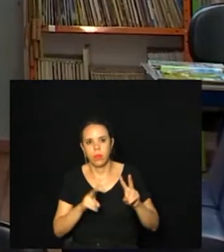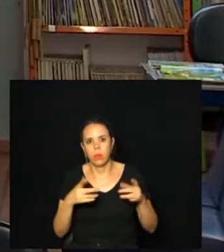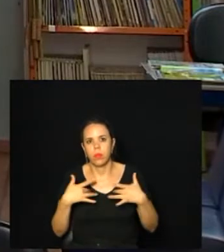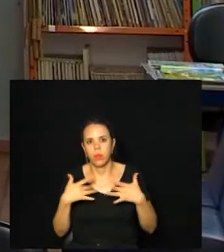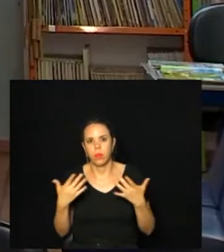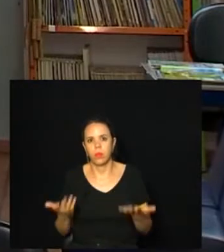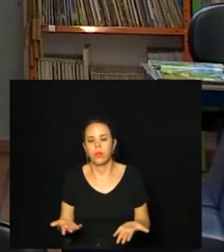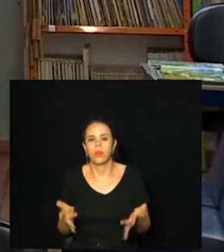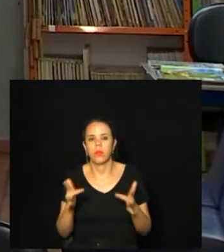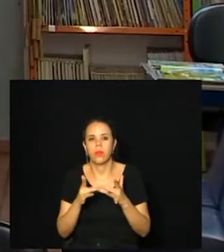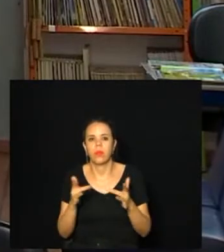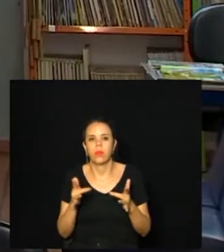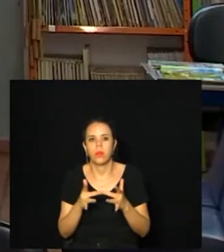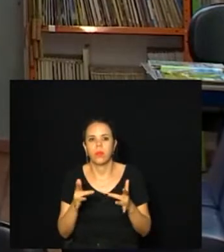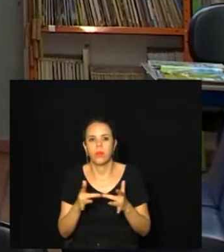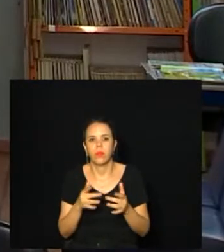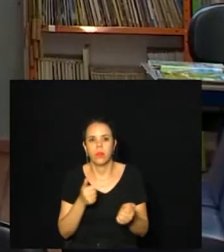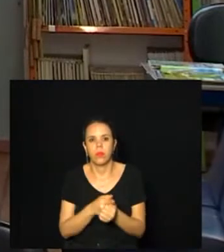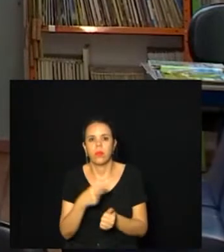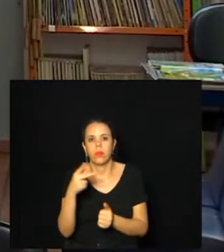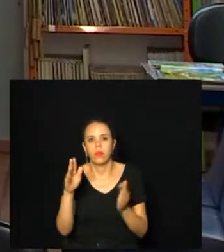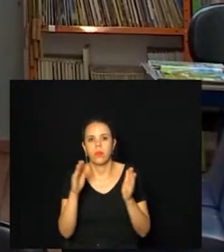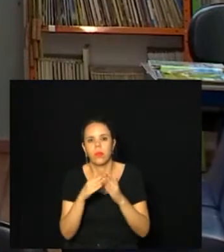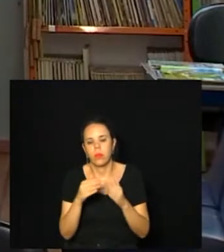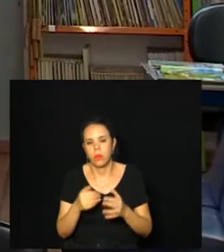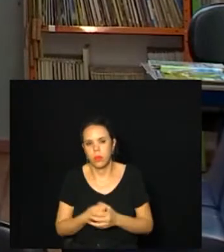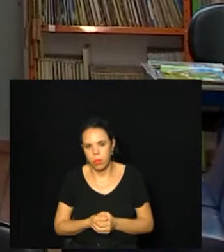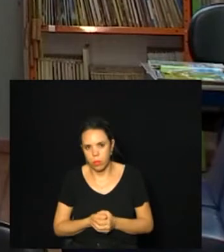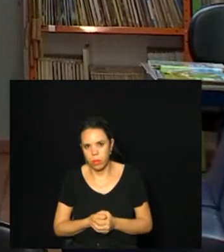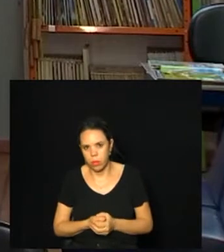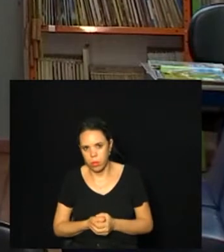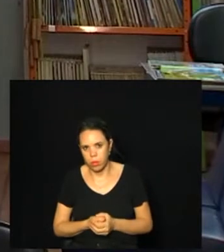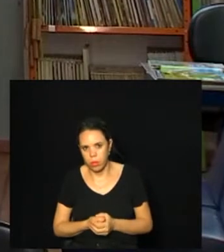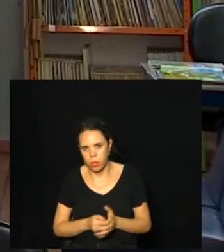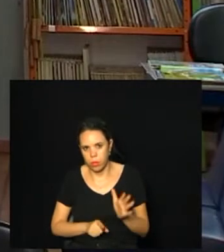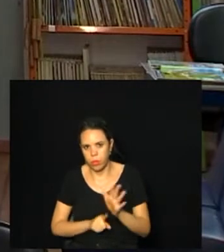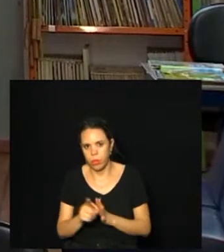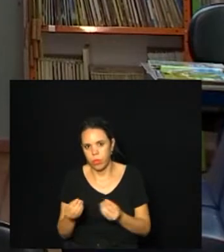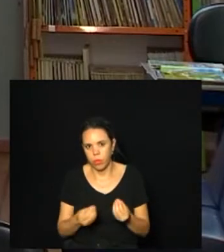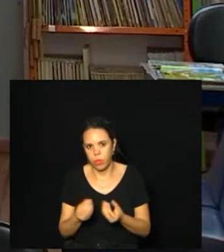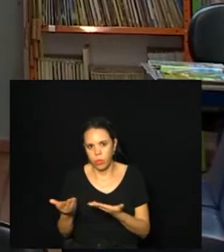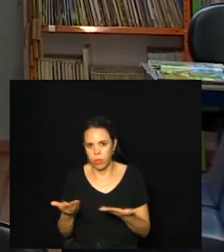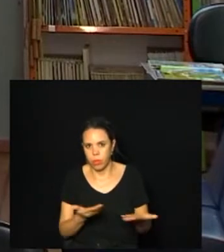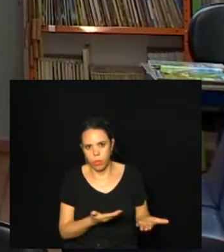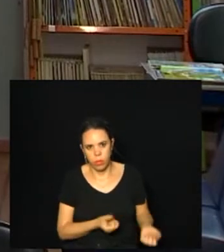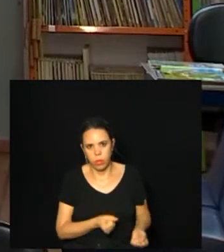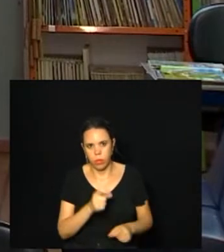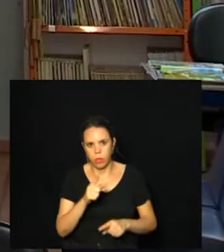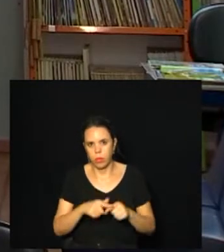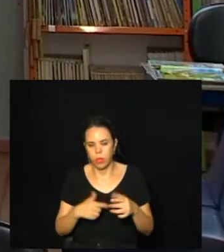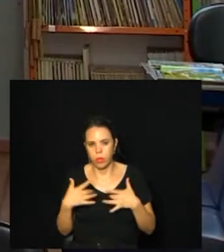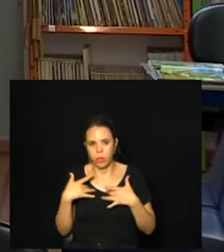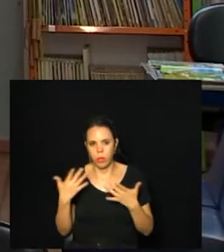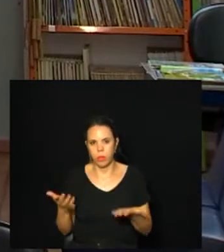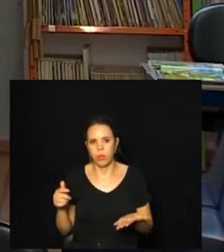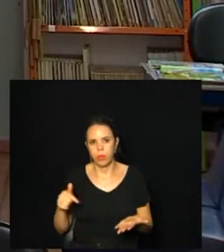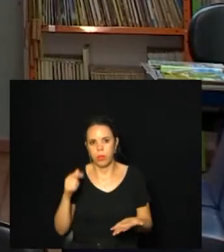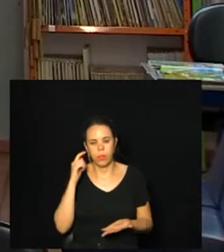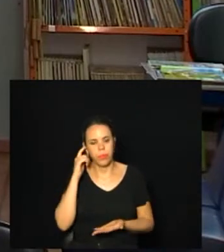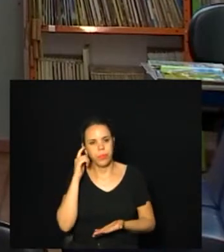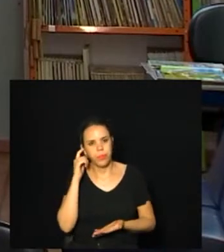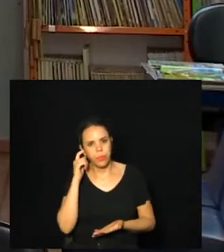doações. Entre em contato com a biblioteca mais próxima da sua casa e pergunte como que é o recebimento do material de doação. Mas aqui no